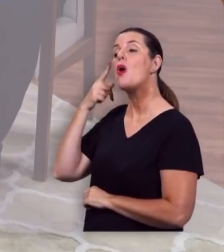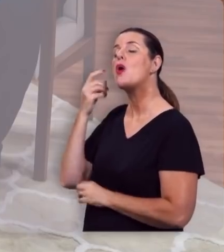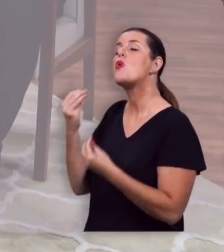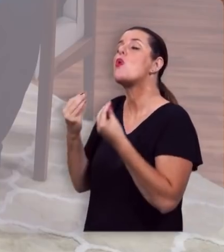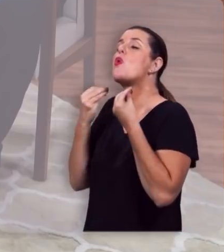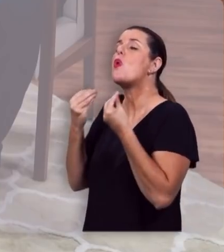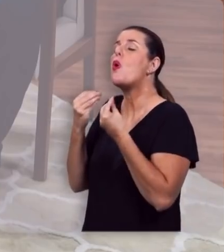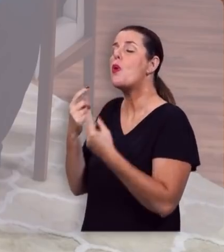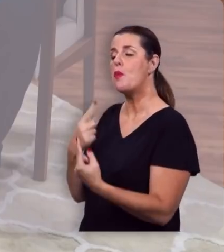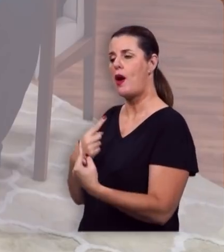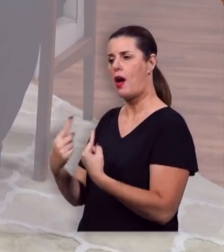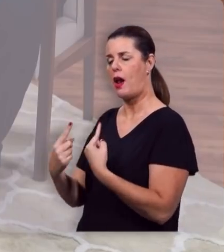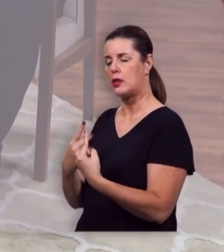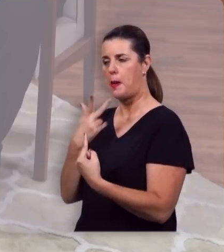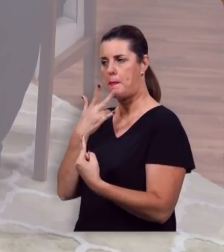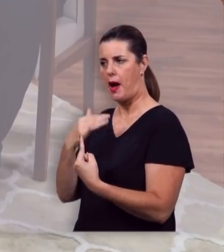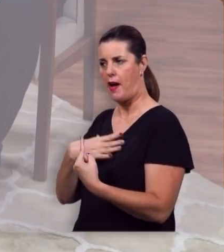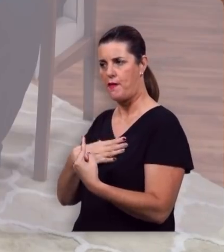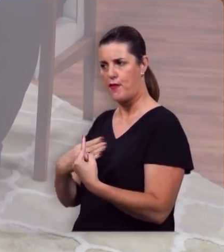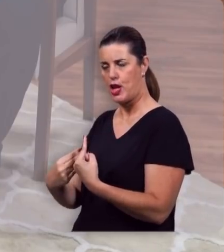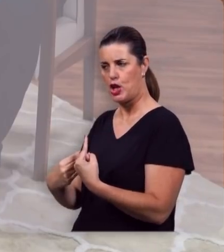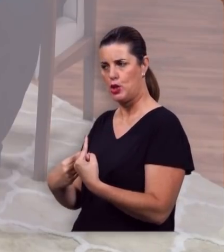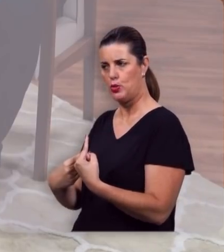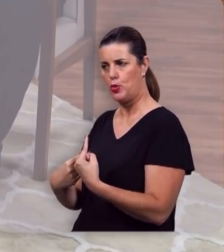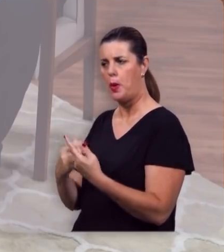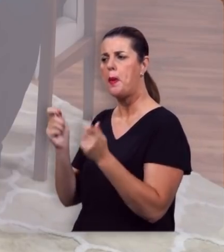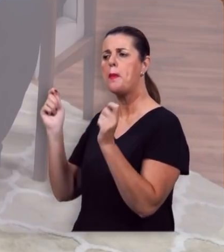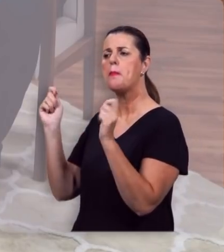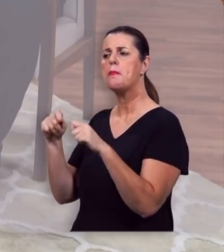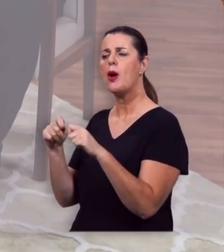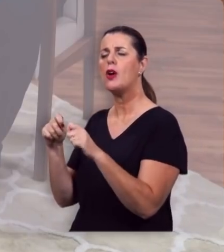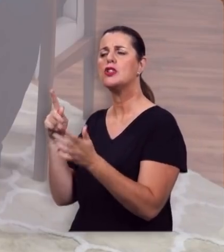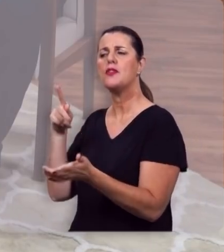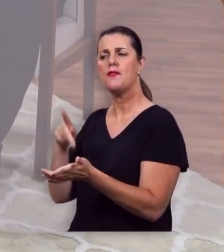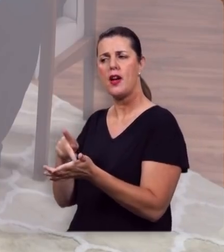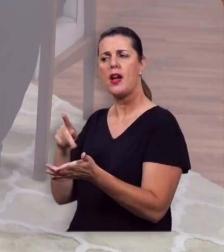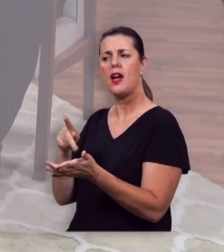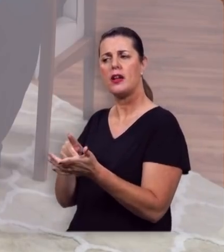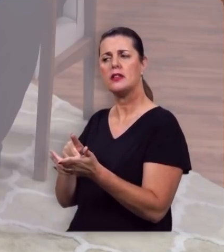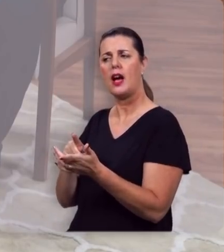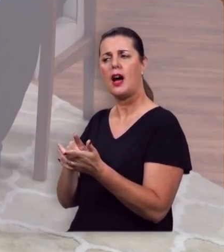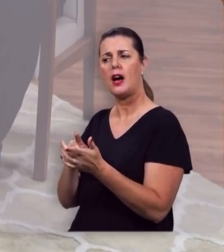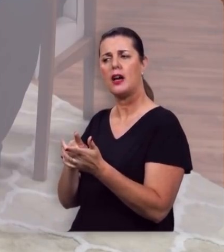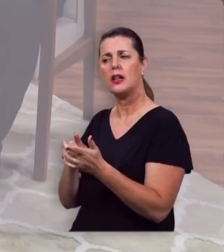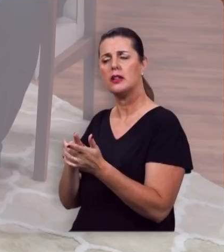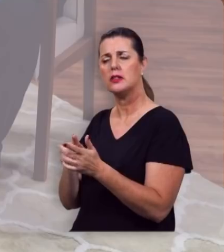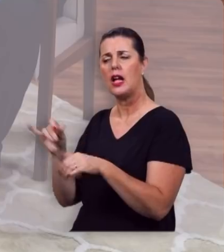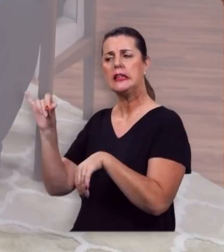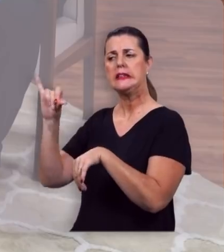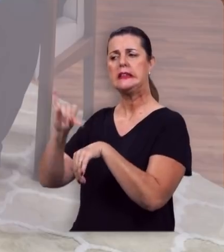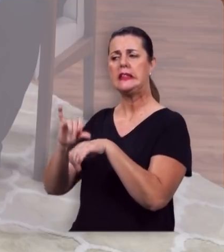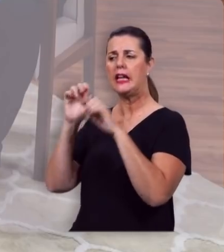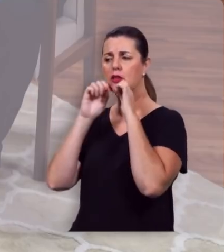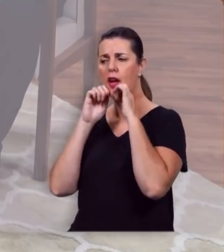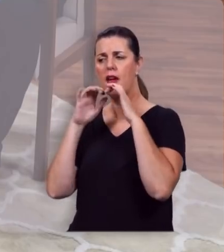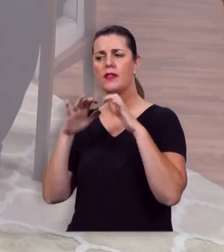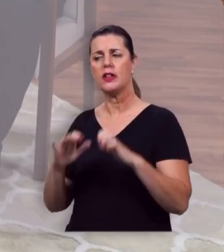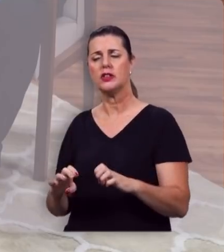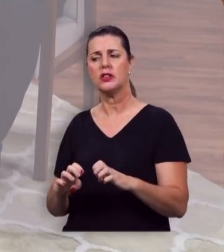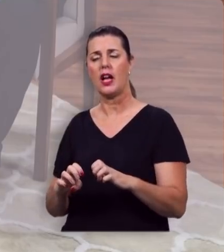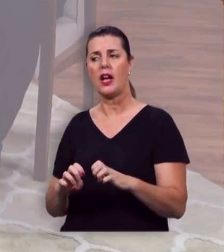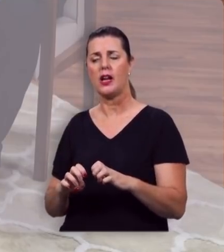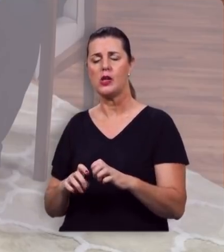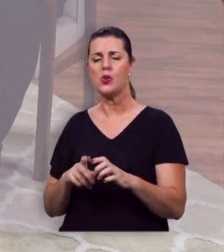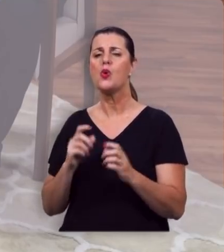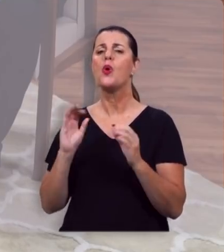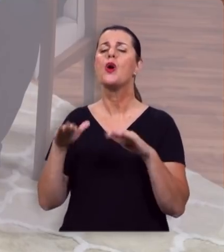o relacionamento entre pais e filhos pode ser, de fato, um relacionamento centrado no Evangelho de Cristo e